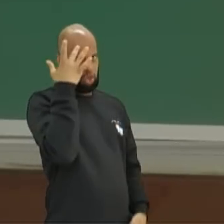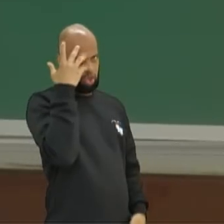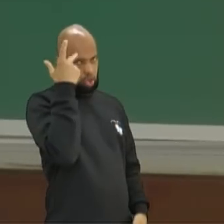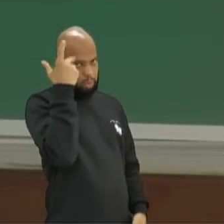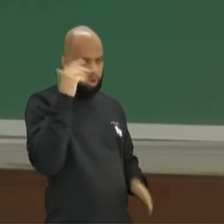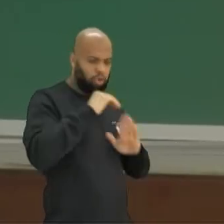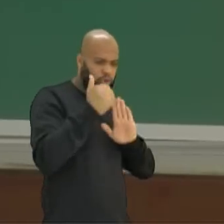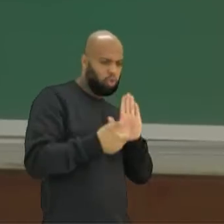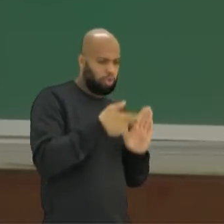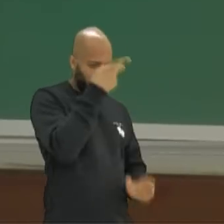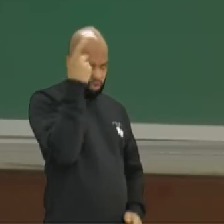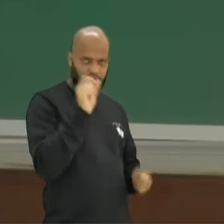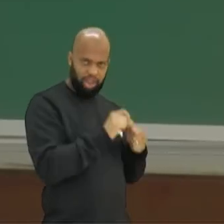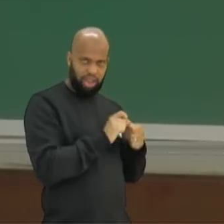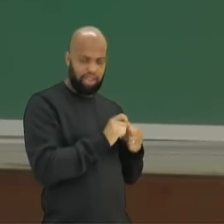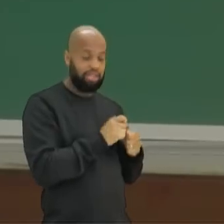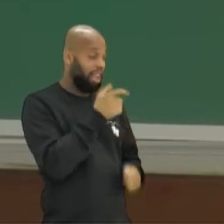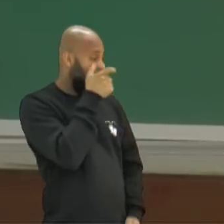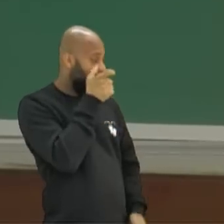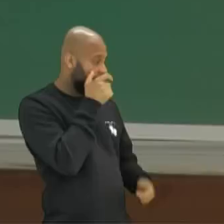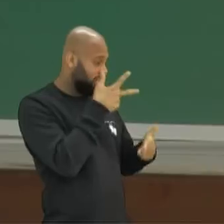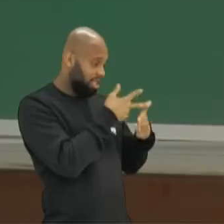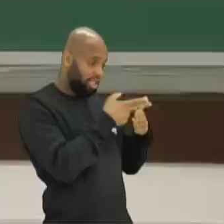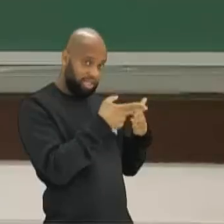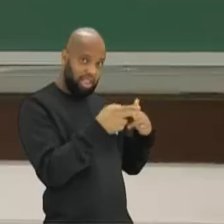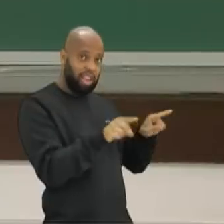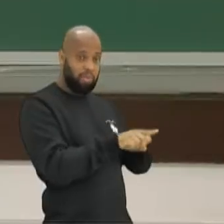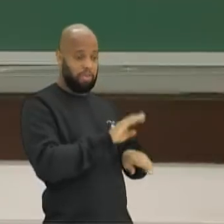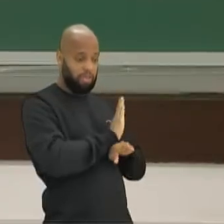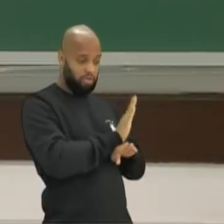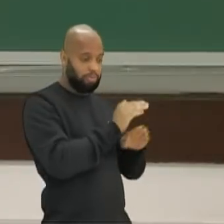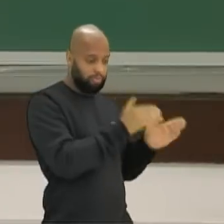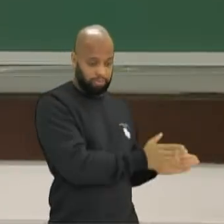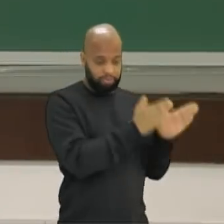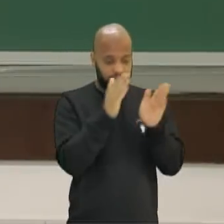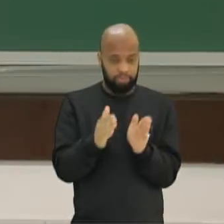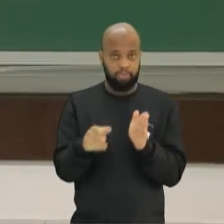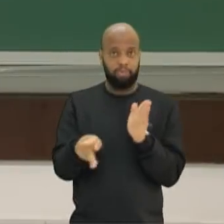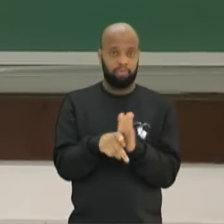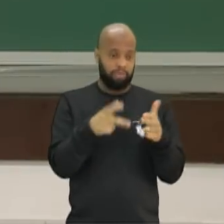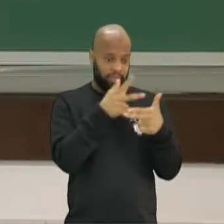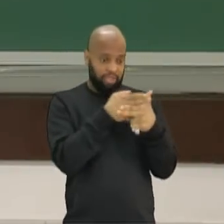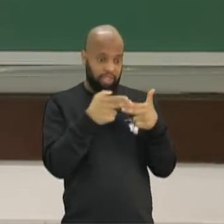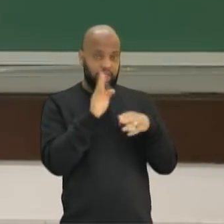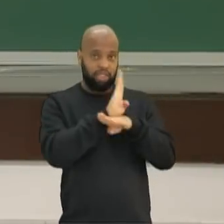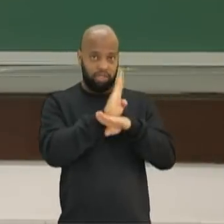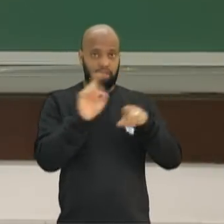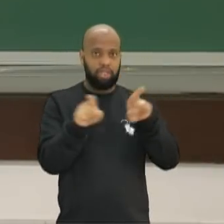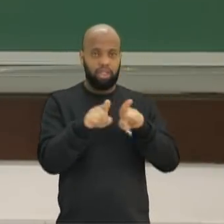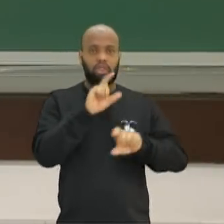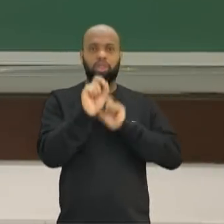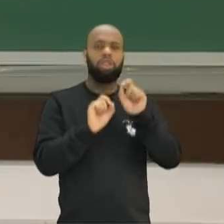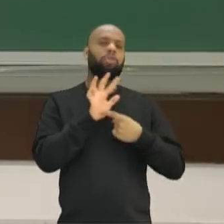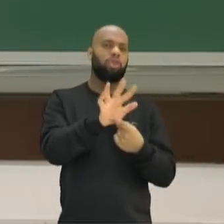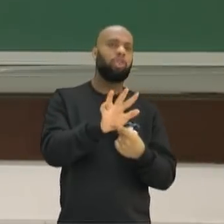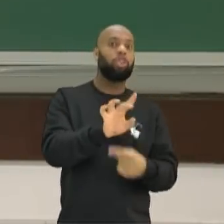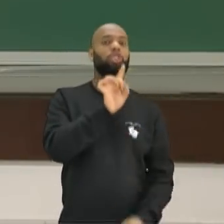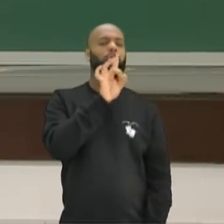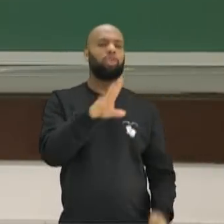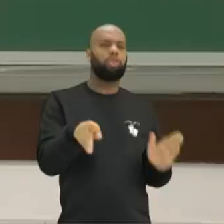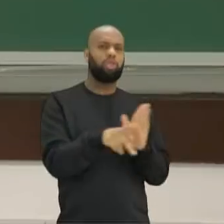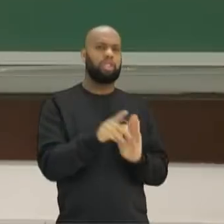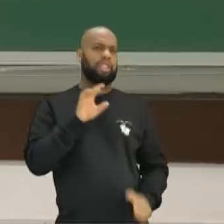abrangente. Assistir séries e filmes. Quando ele começa a falar de assistir a séries e filmes, ele trata não